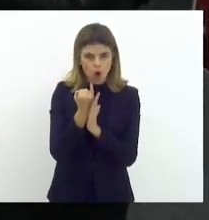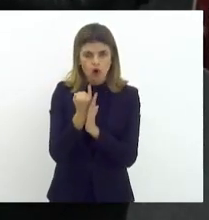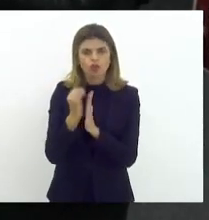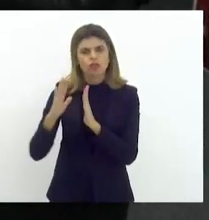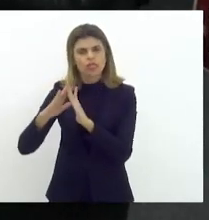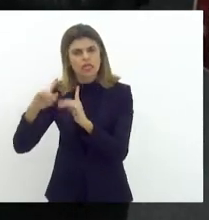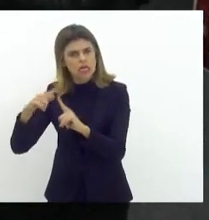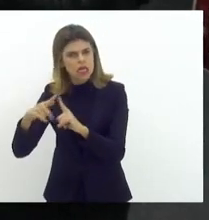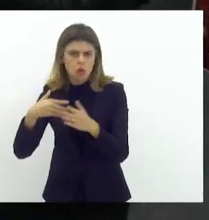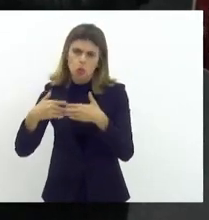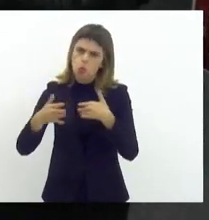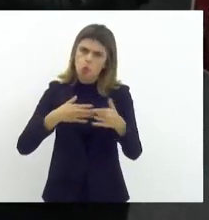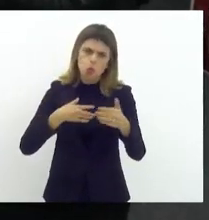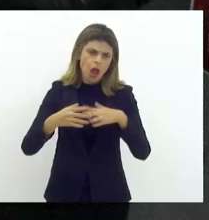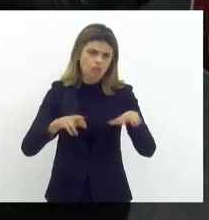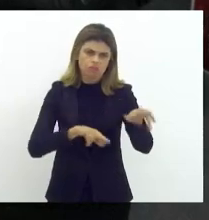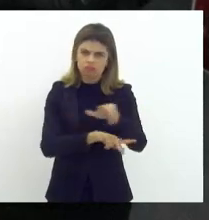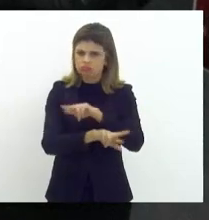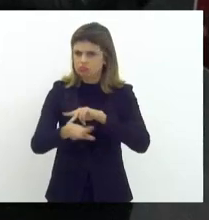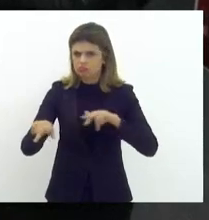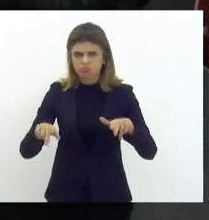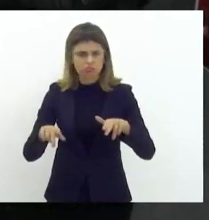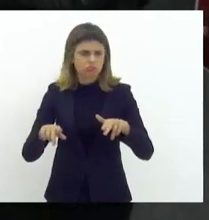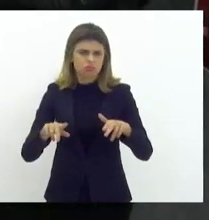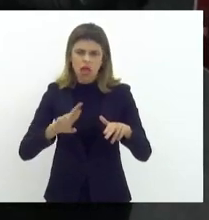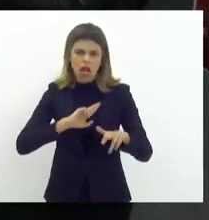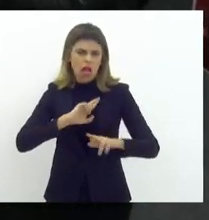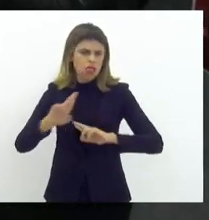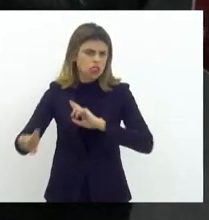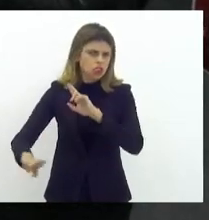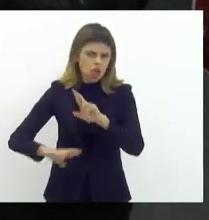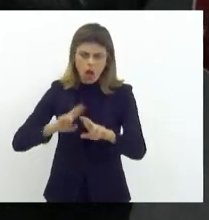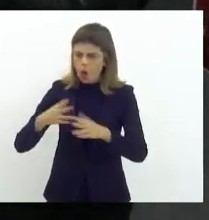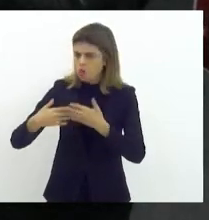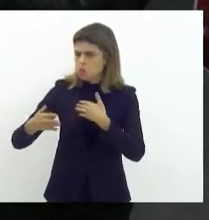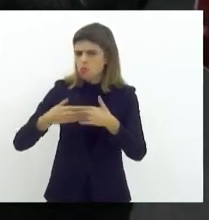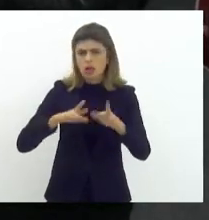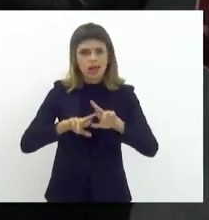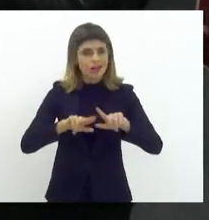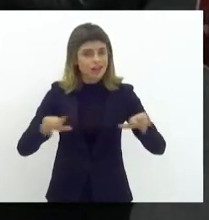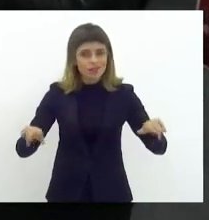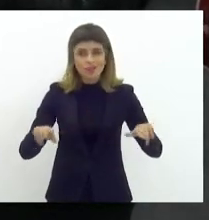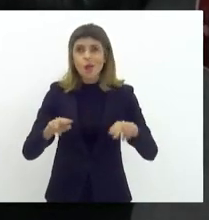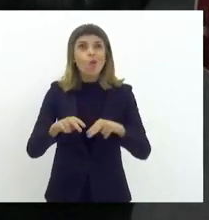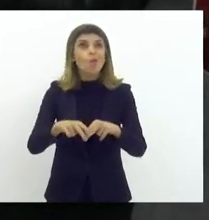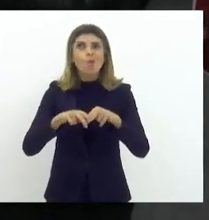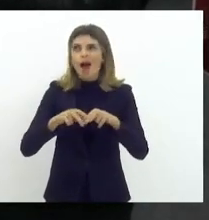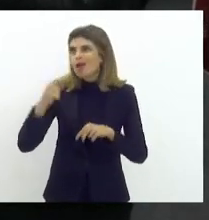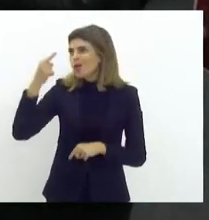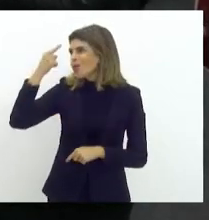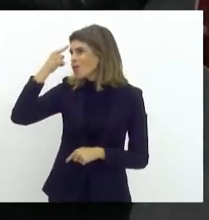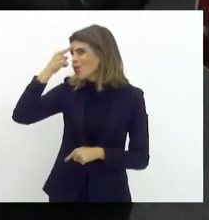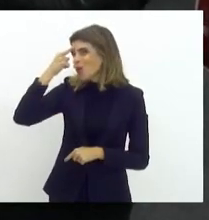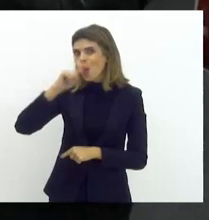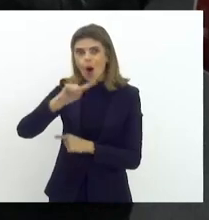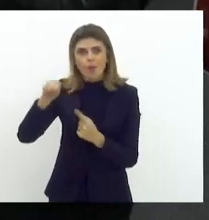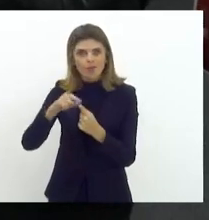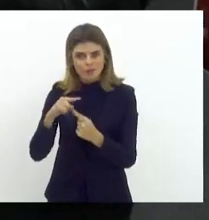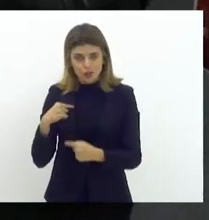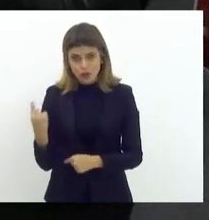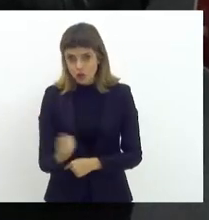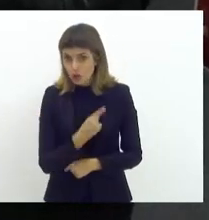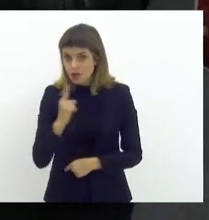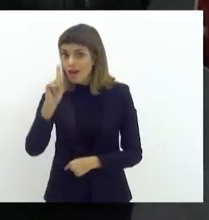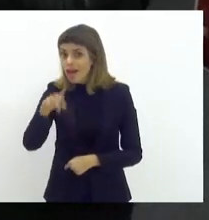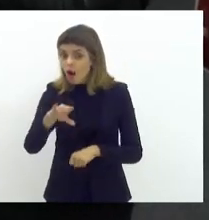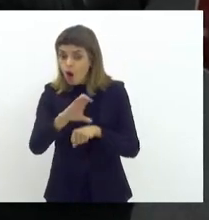tempo de qualquer é o que são culto de religioso não foi com a gente não foi